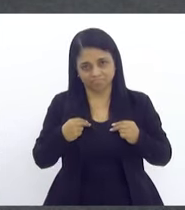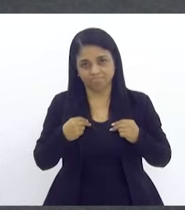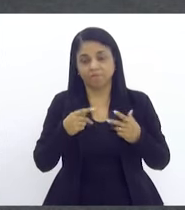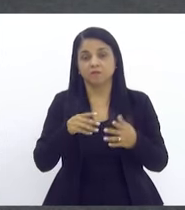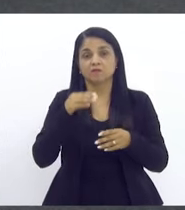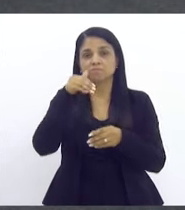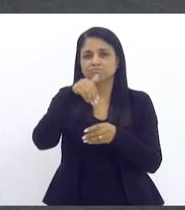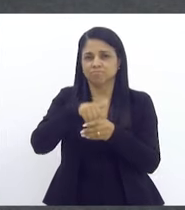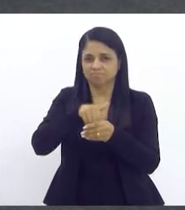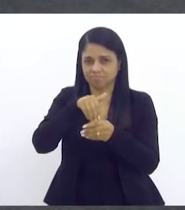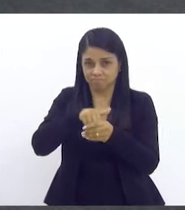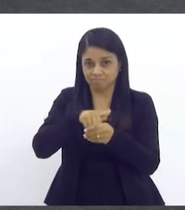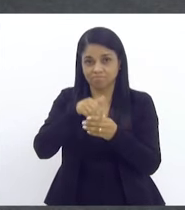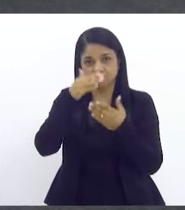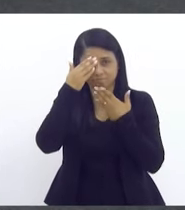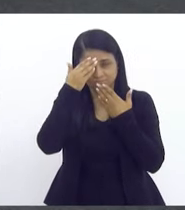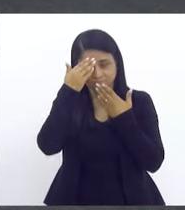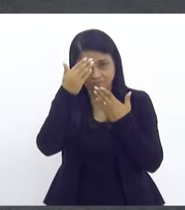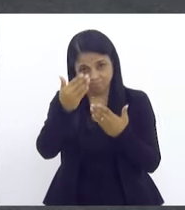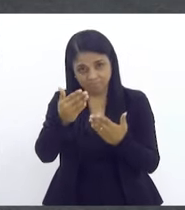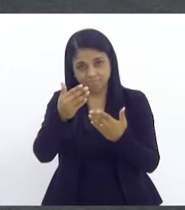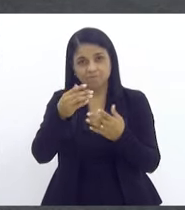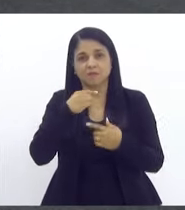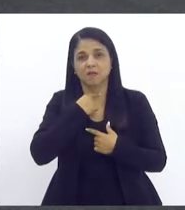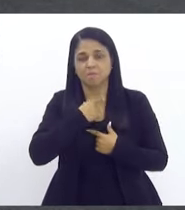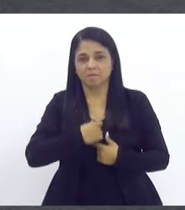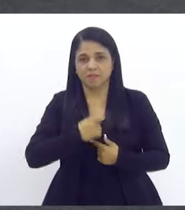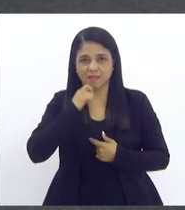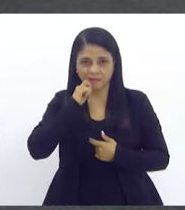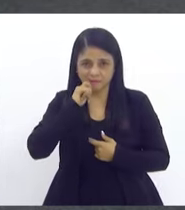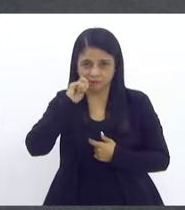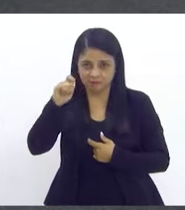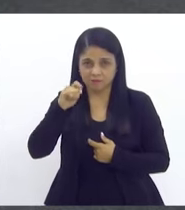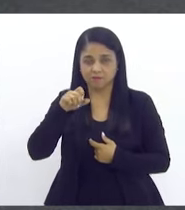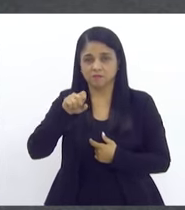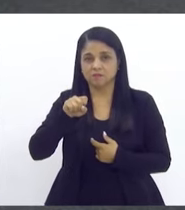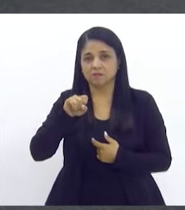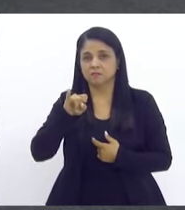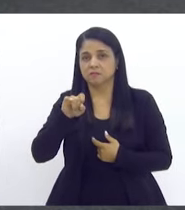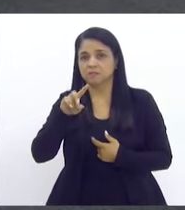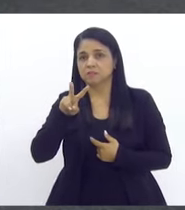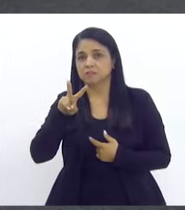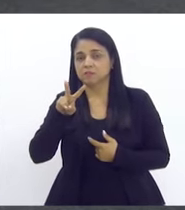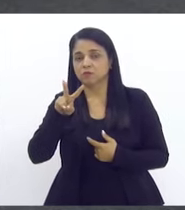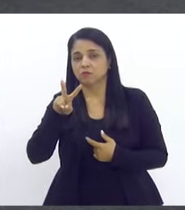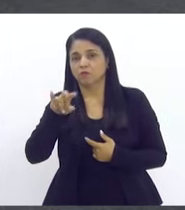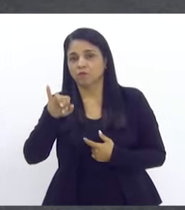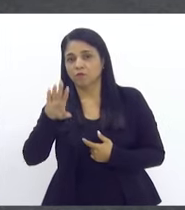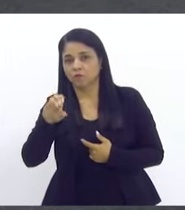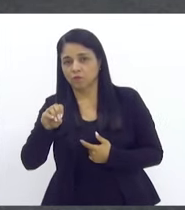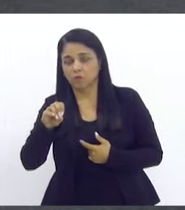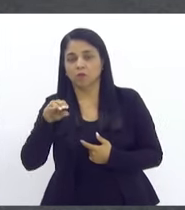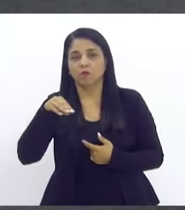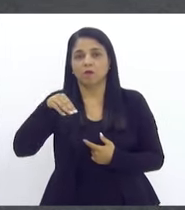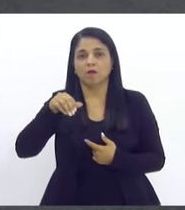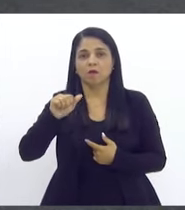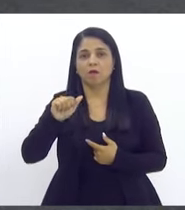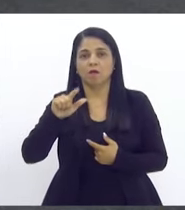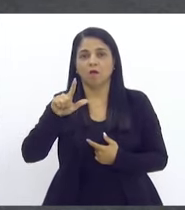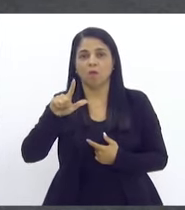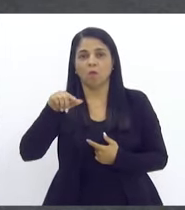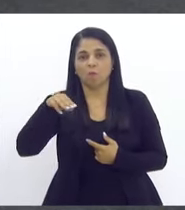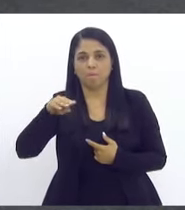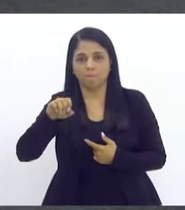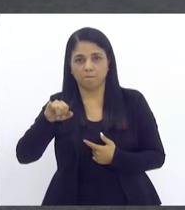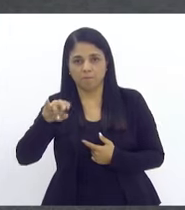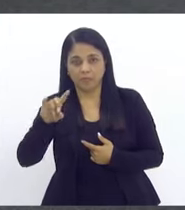favorável na medalha Tiradentes para Silvio de Almeida. o ministro dos Direitos Humanos, o primeiro homem